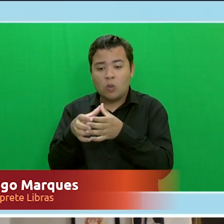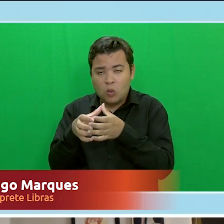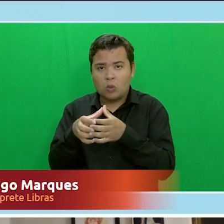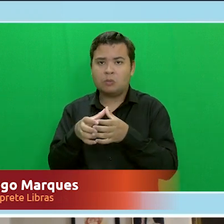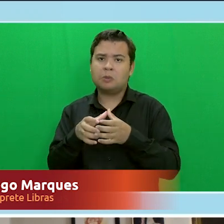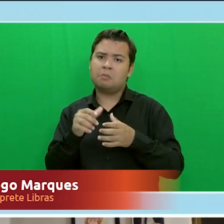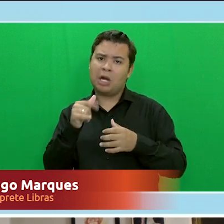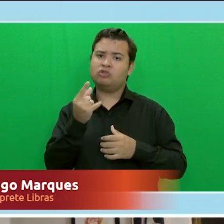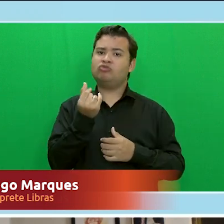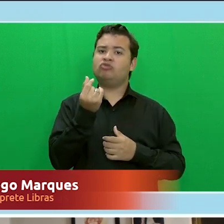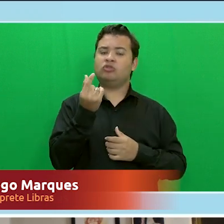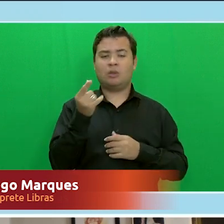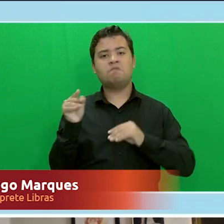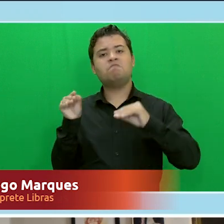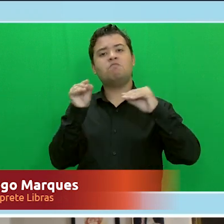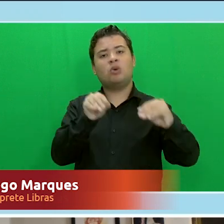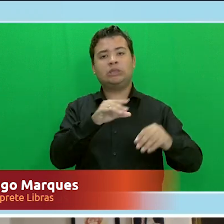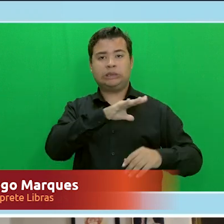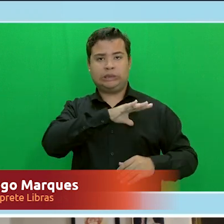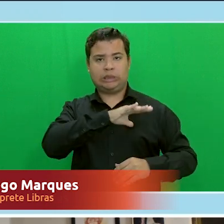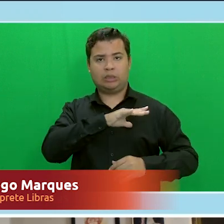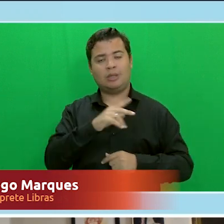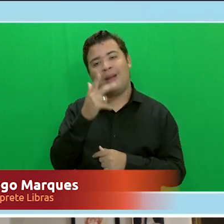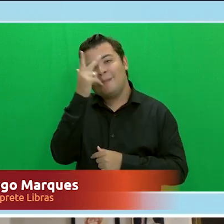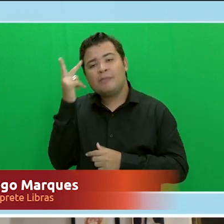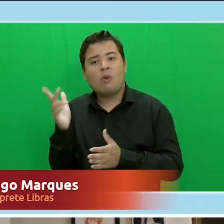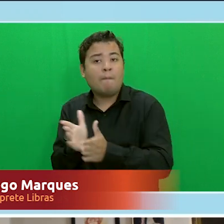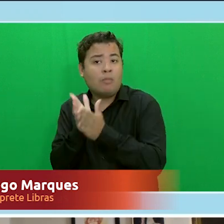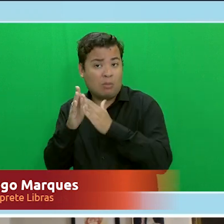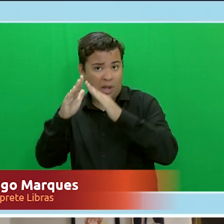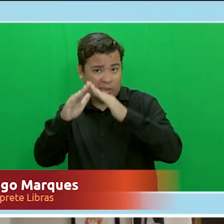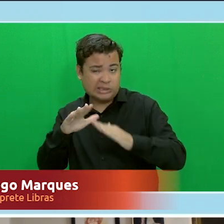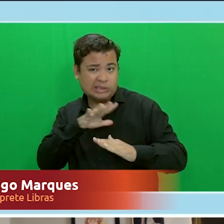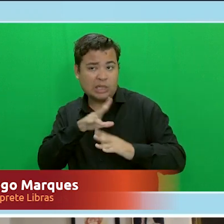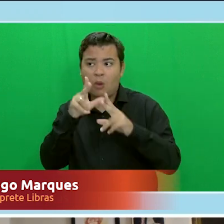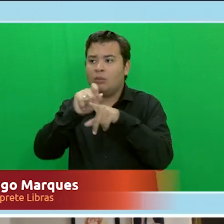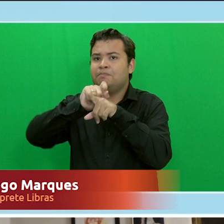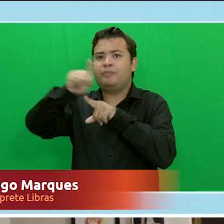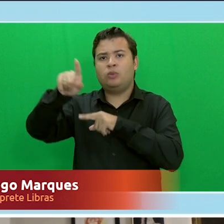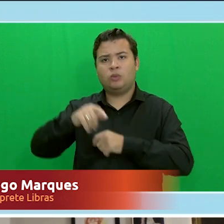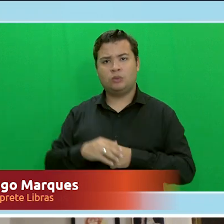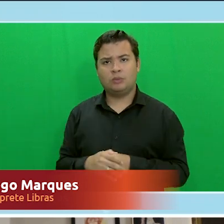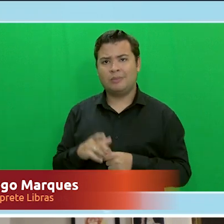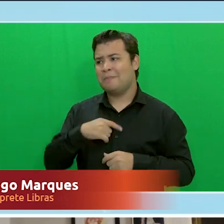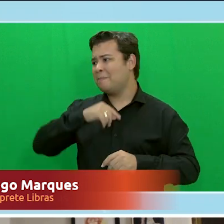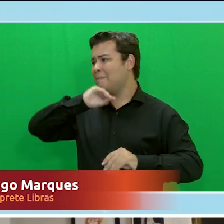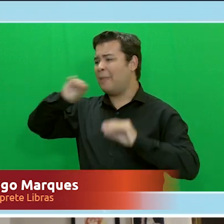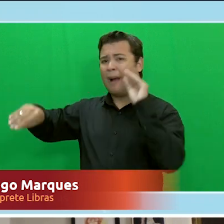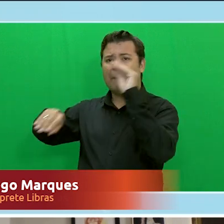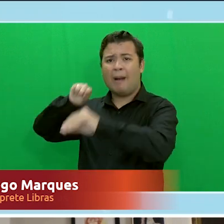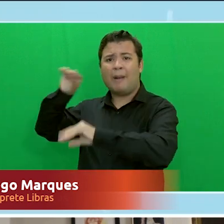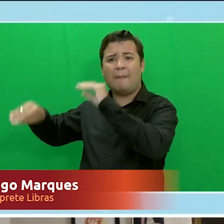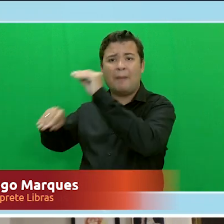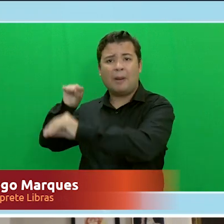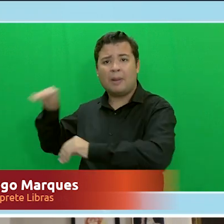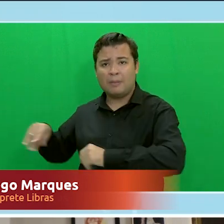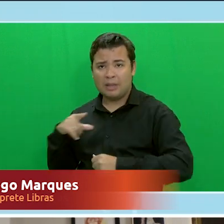volta para o centro, e aí as pessoas que moram no centro com a renda menor vão ser expulsas, porque